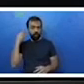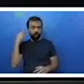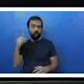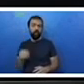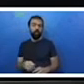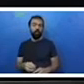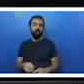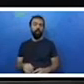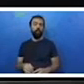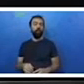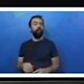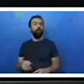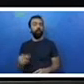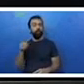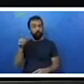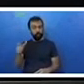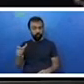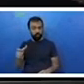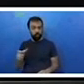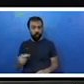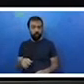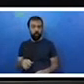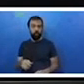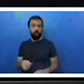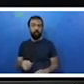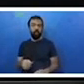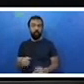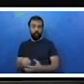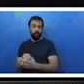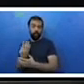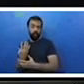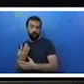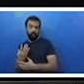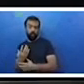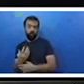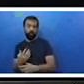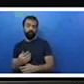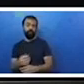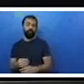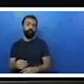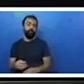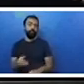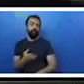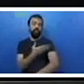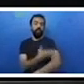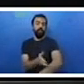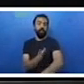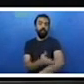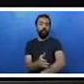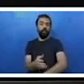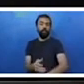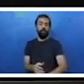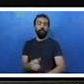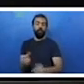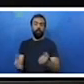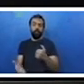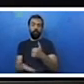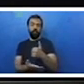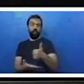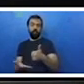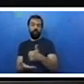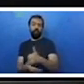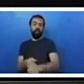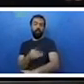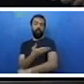Herbert. Ele idealizou um percurso para treinamento militar, chamado de parcours militaire, muito utilizado pelo